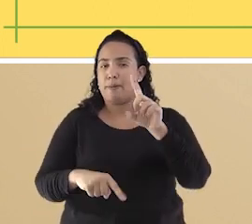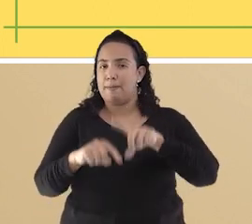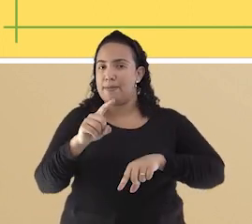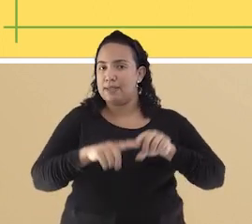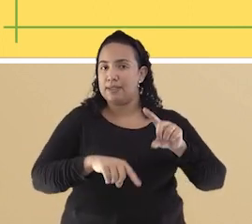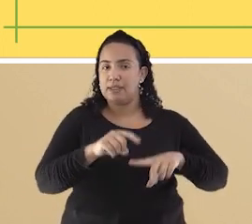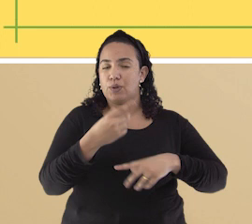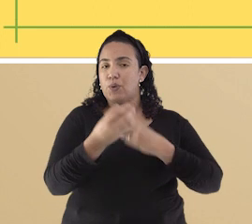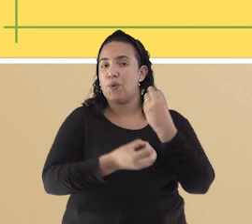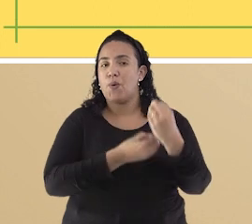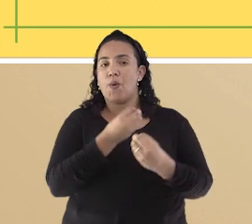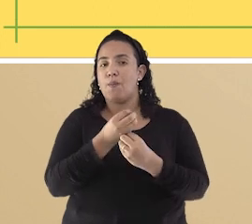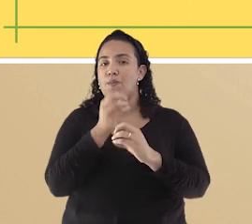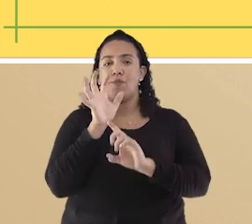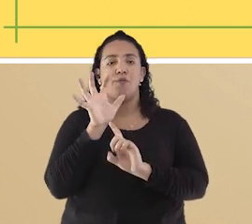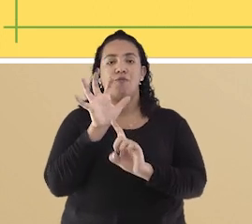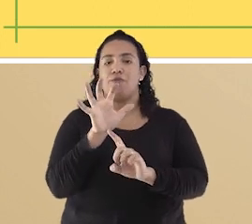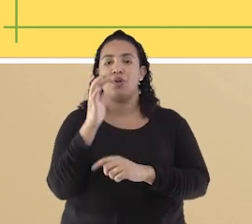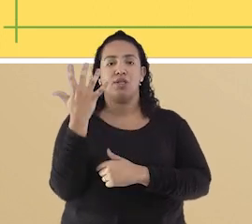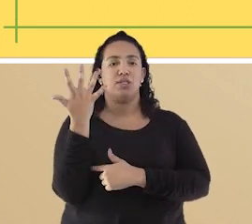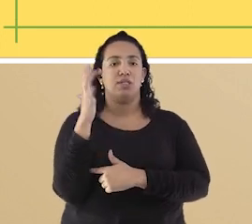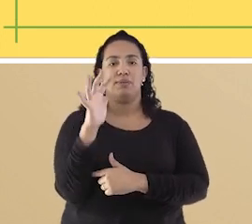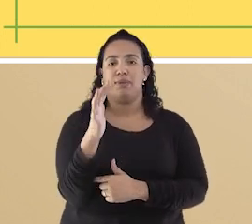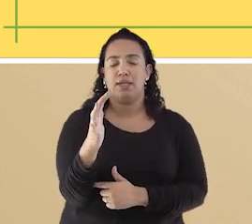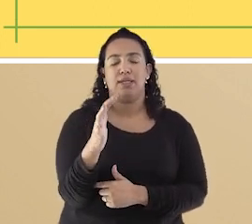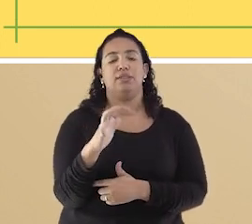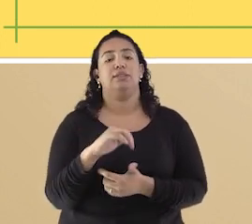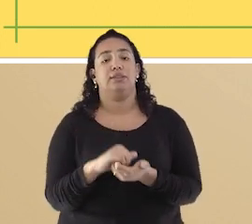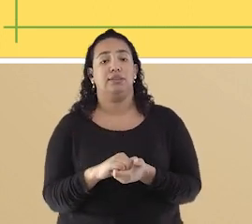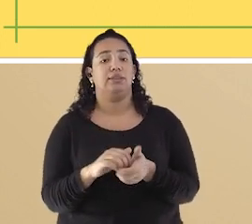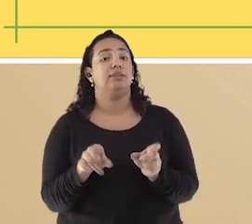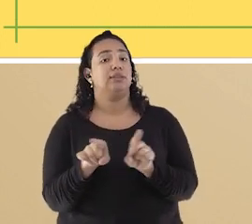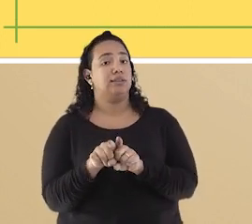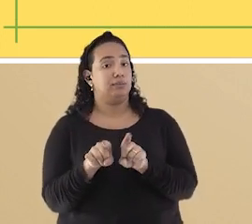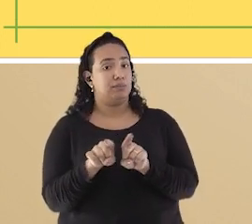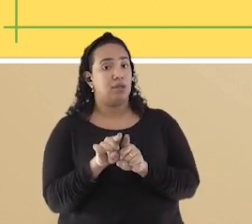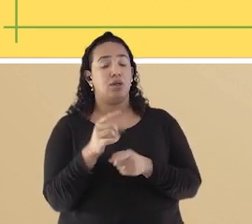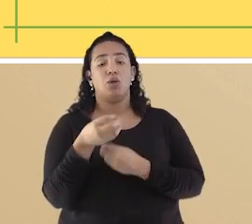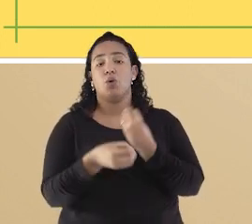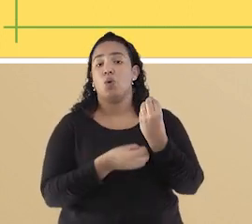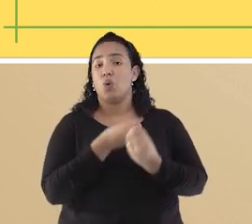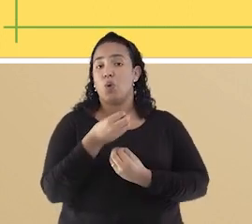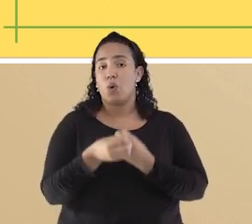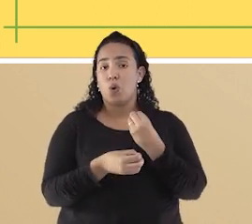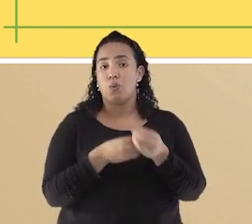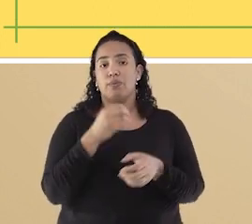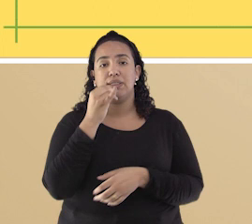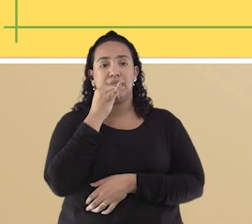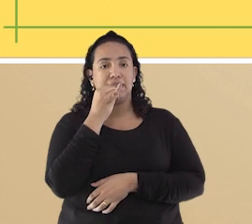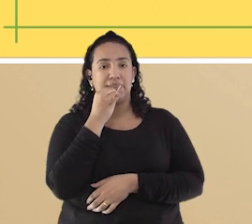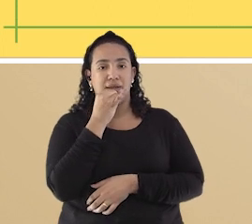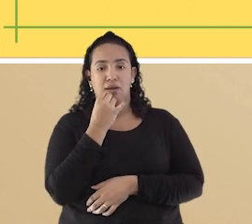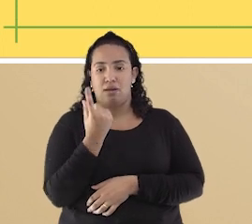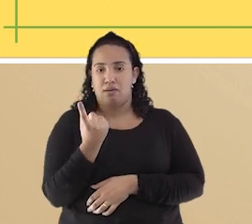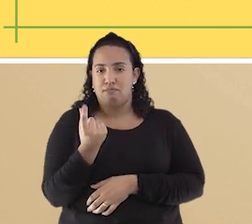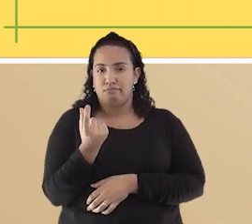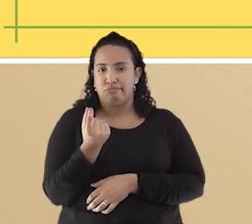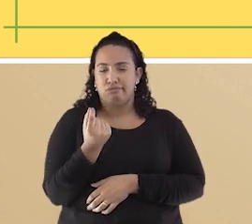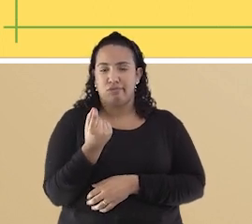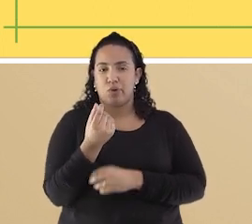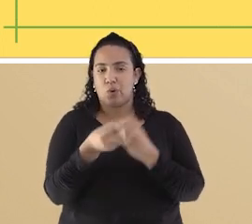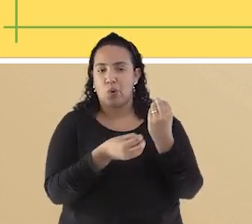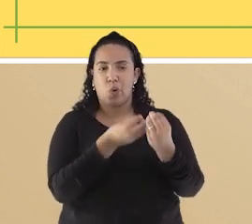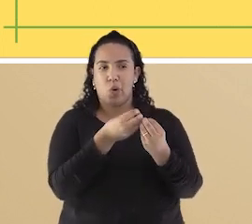mercadorias provocam impactos ambientais, assim como influem na distribuição de riquezas